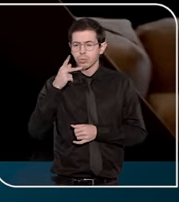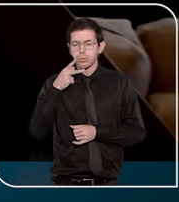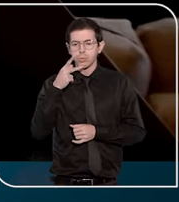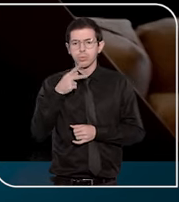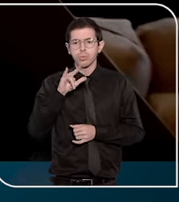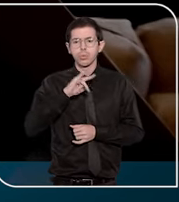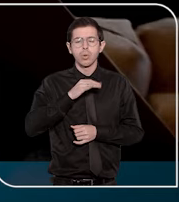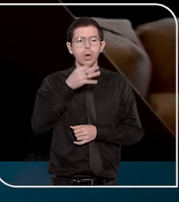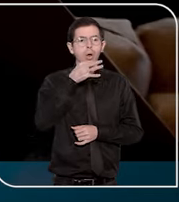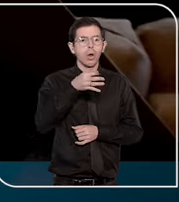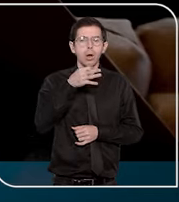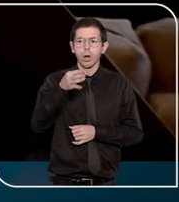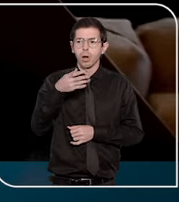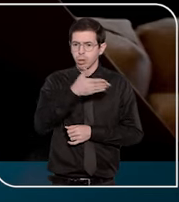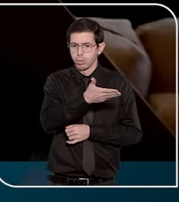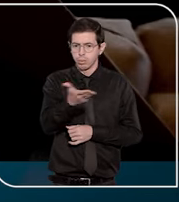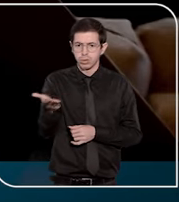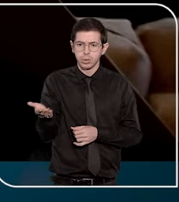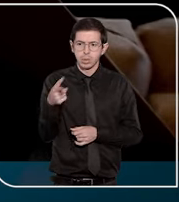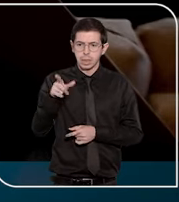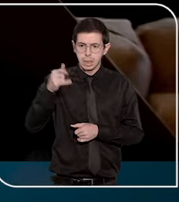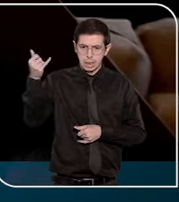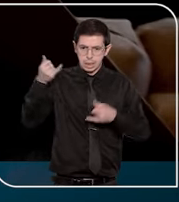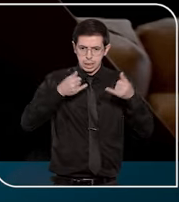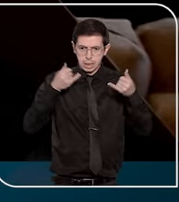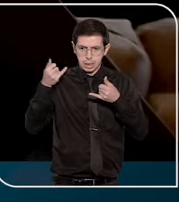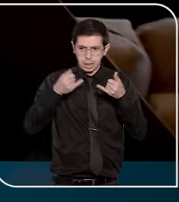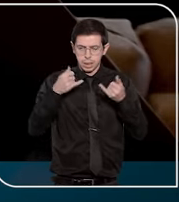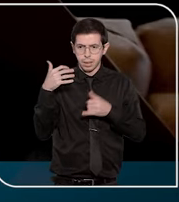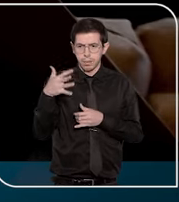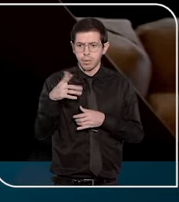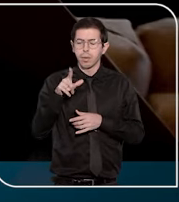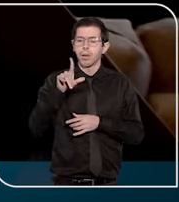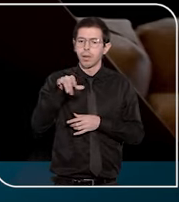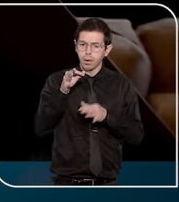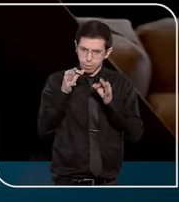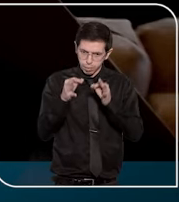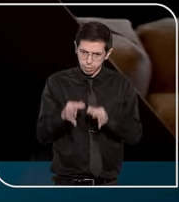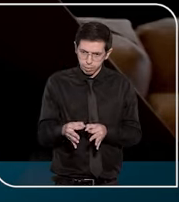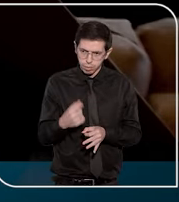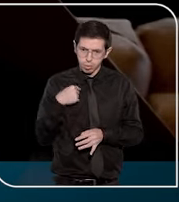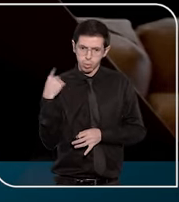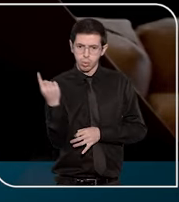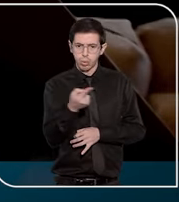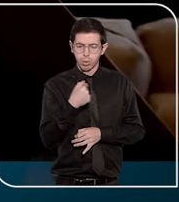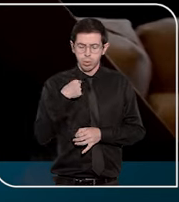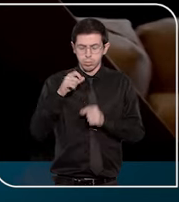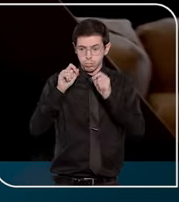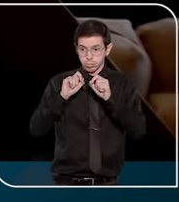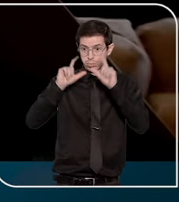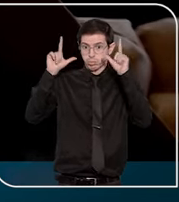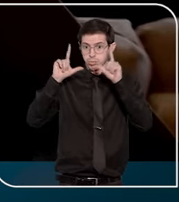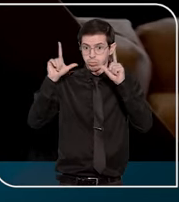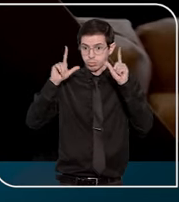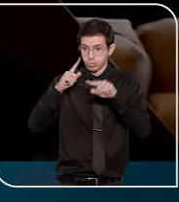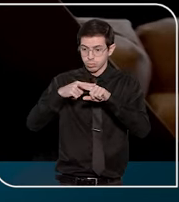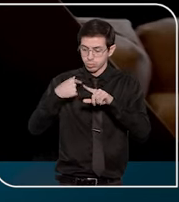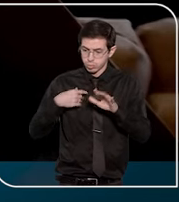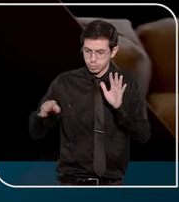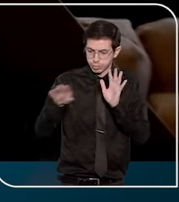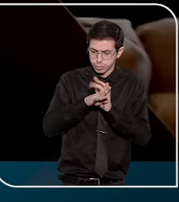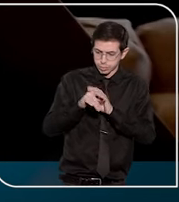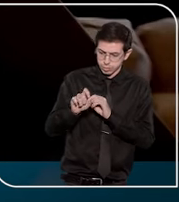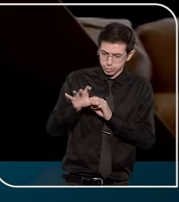todos os amigos aqui o seguinte: esses dados são, é mais ou menos isso aí mesmo, nós mesmos nos surpreendemos quando chegamos ali